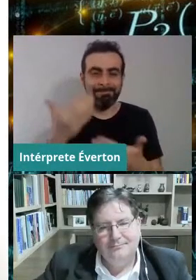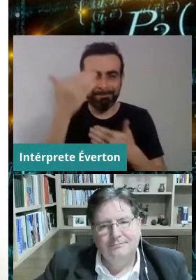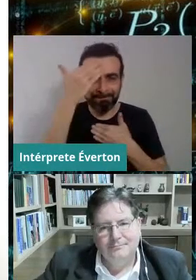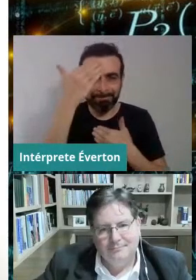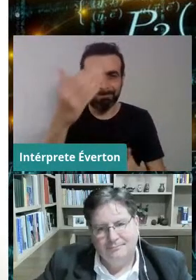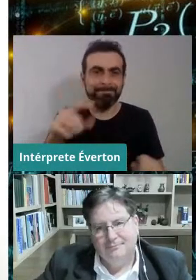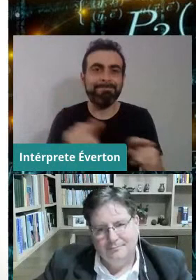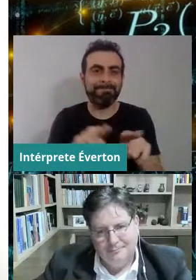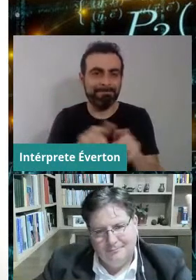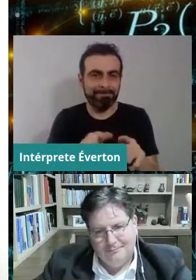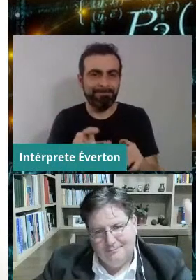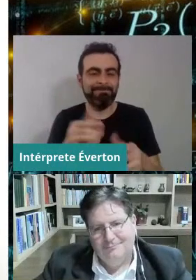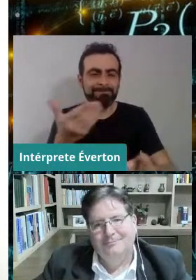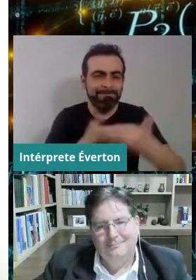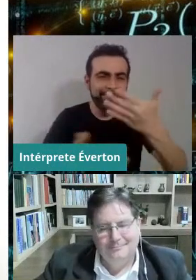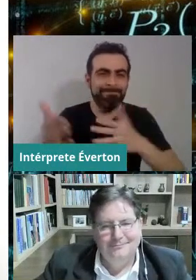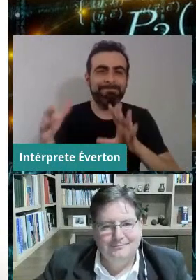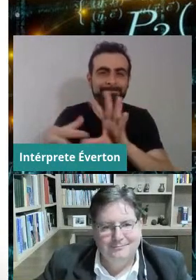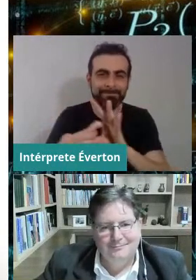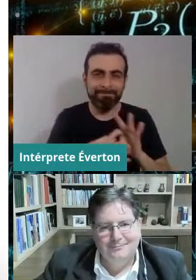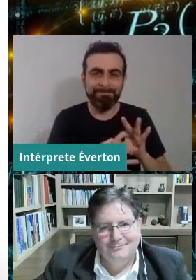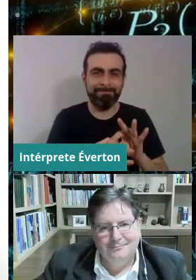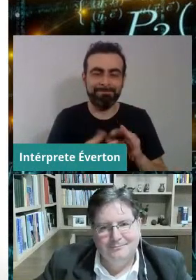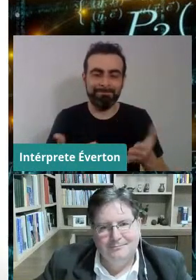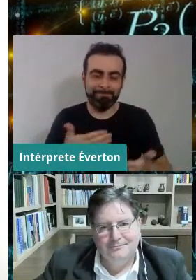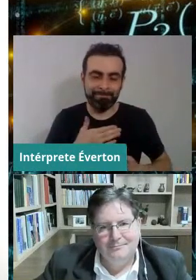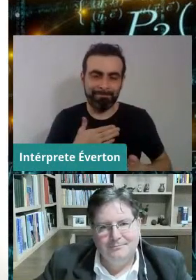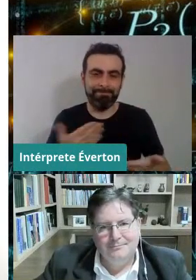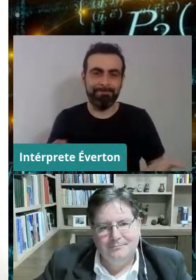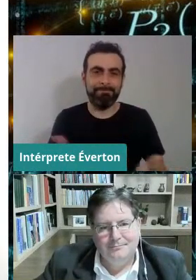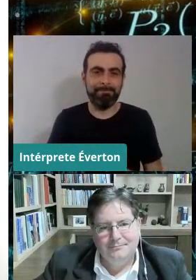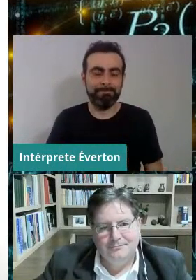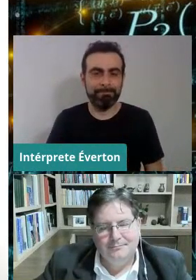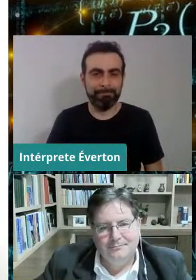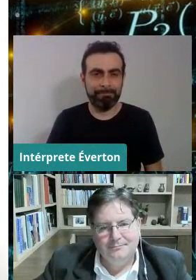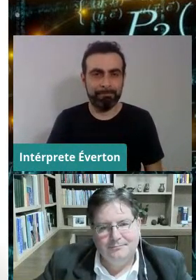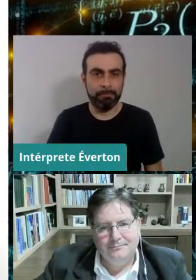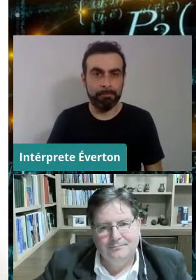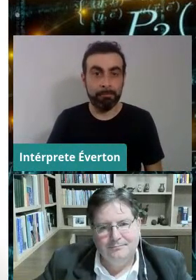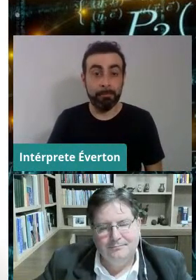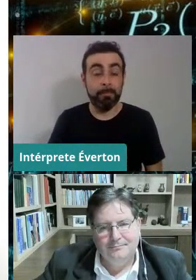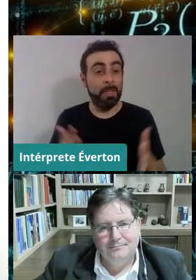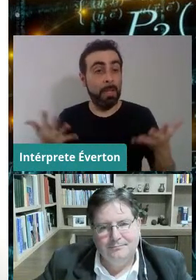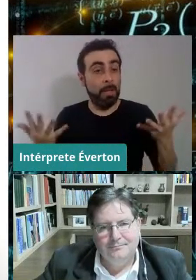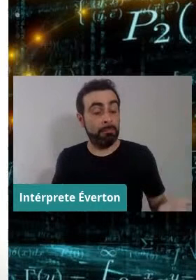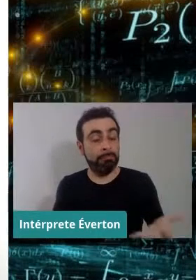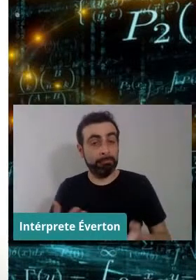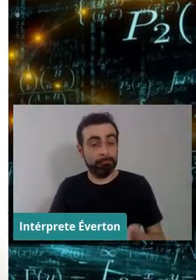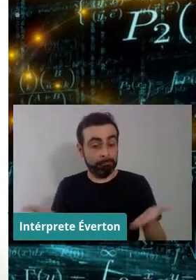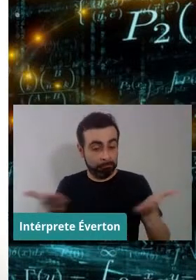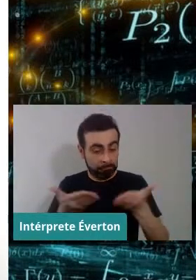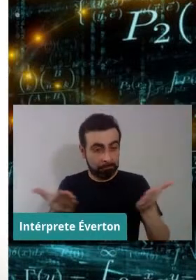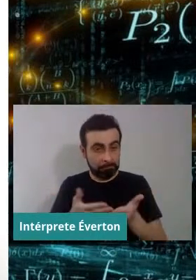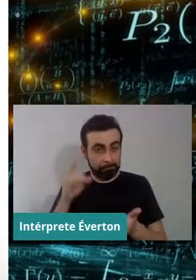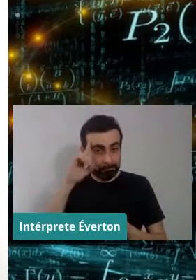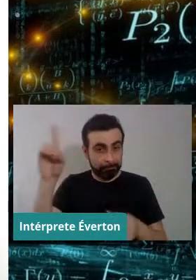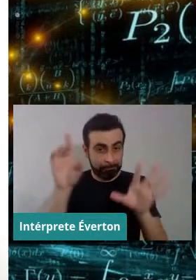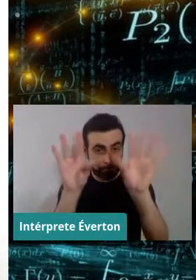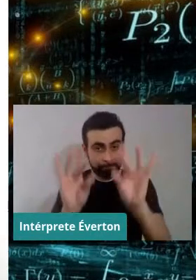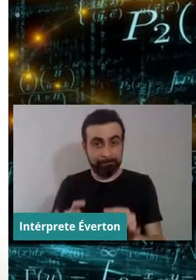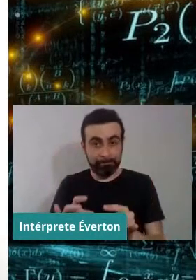relacionadas ao meu nome. Bem, hoje é um dia especial, um dia que nós